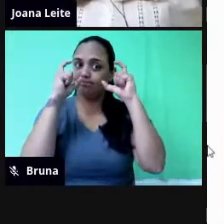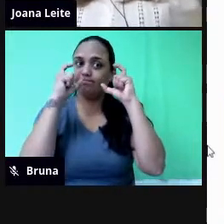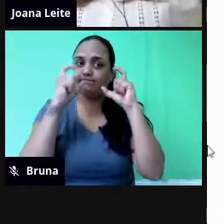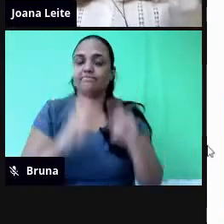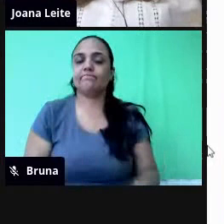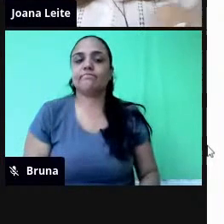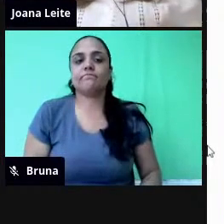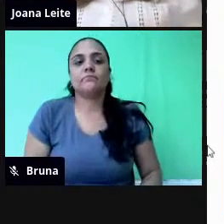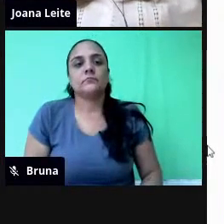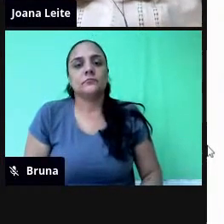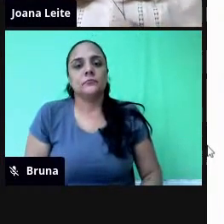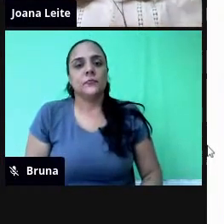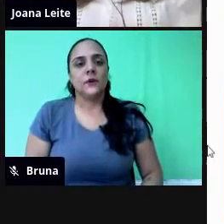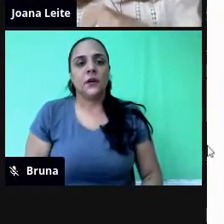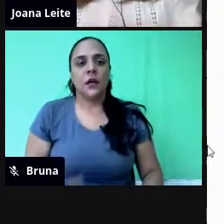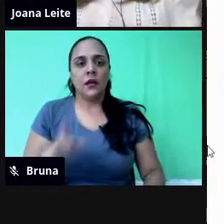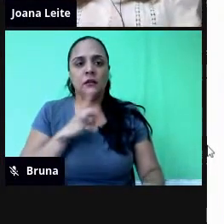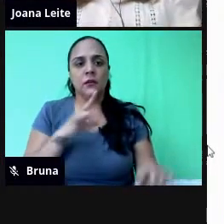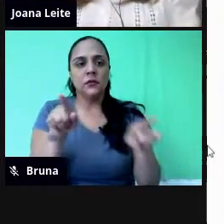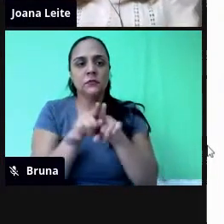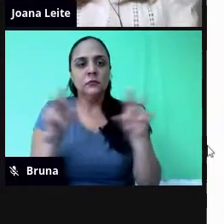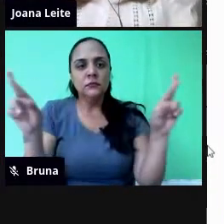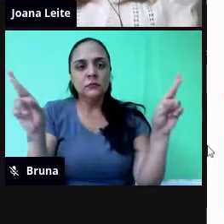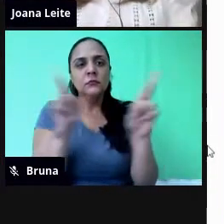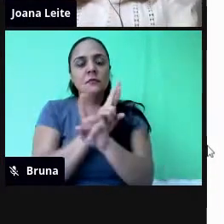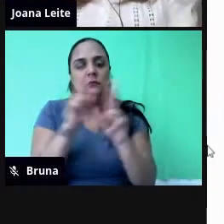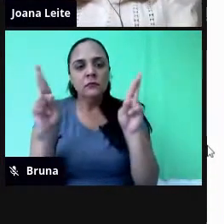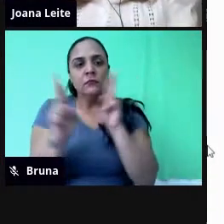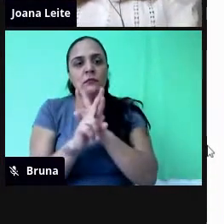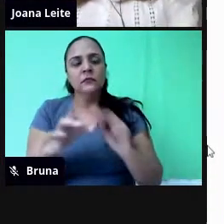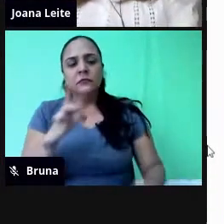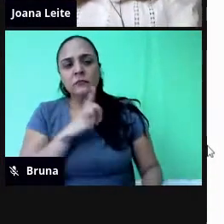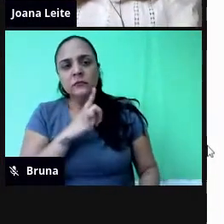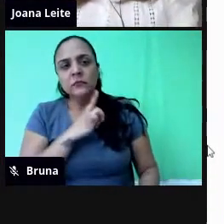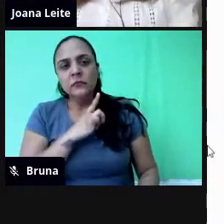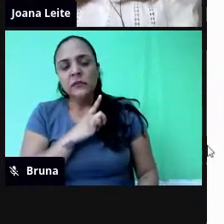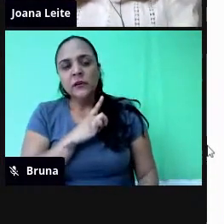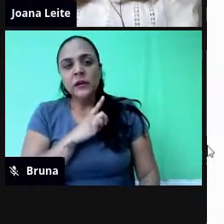Então, existe também essa relação, né? De maiores